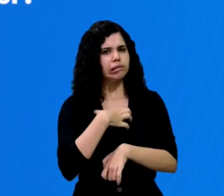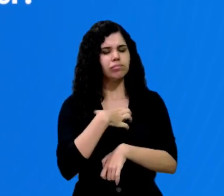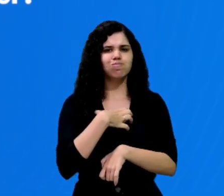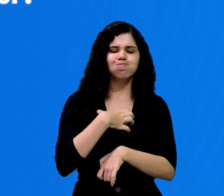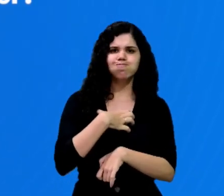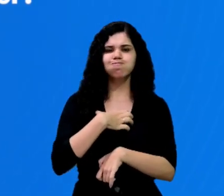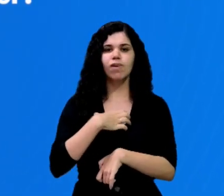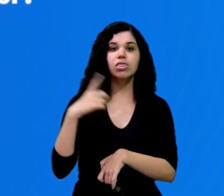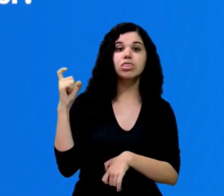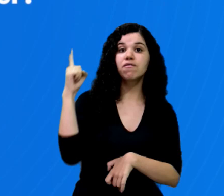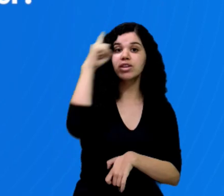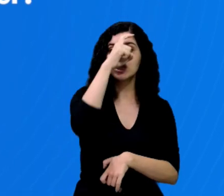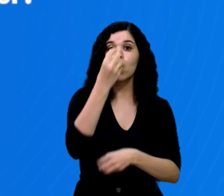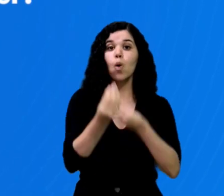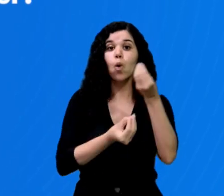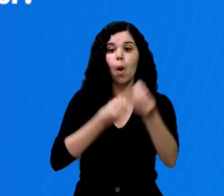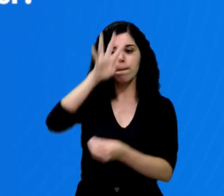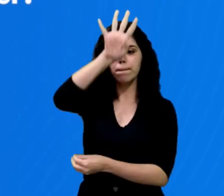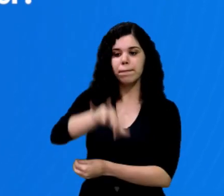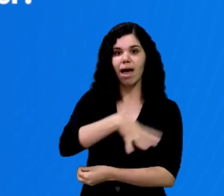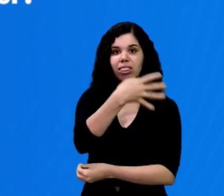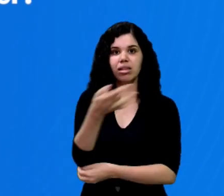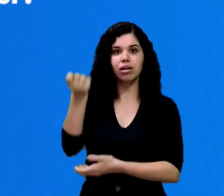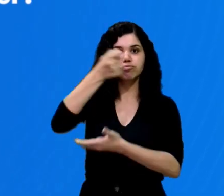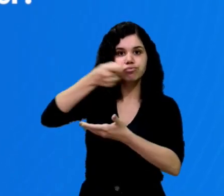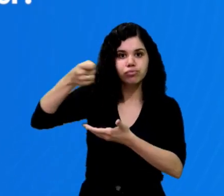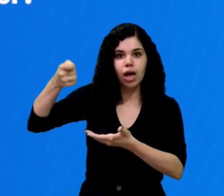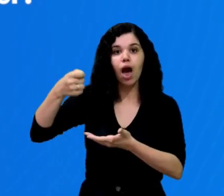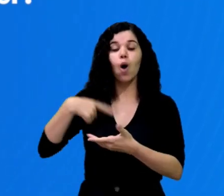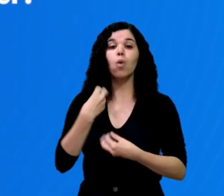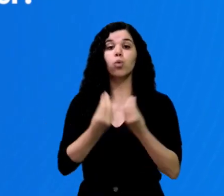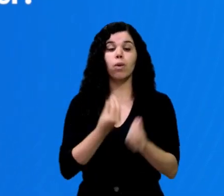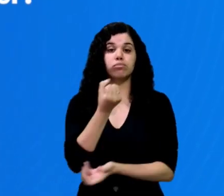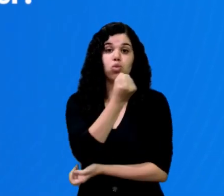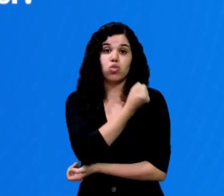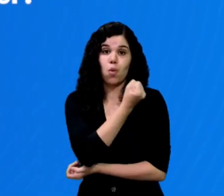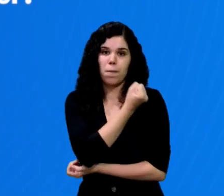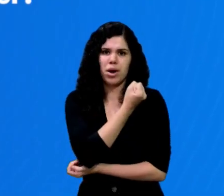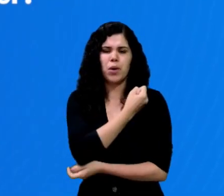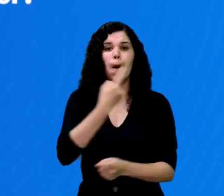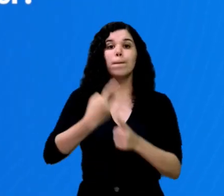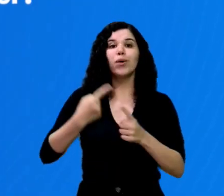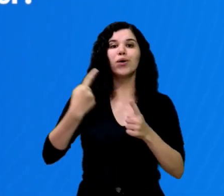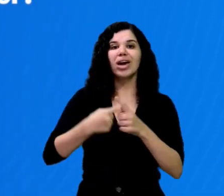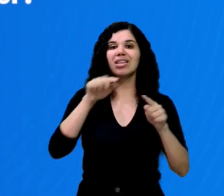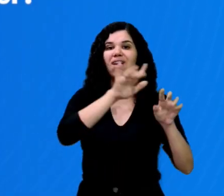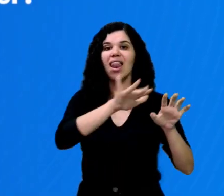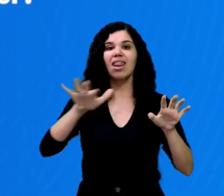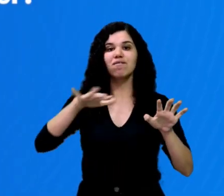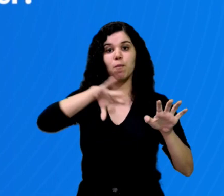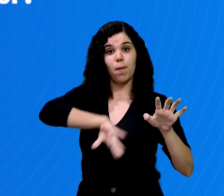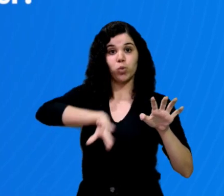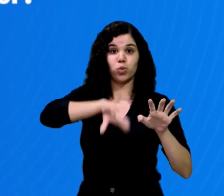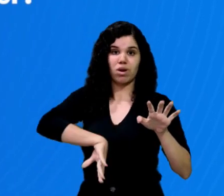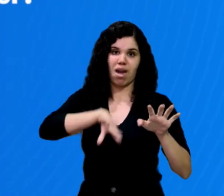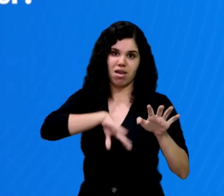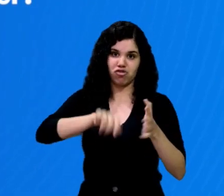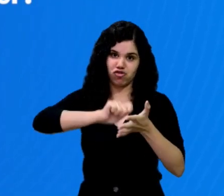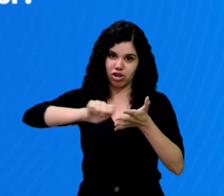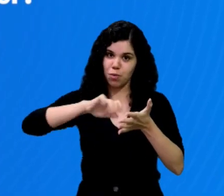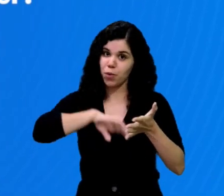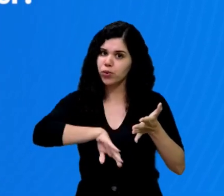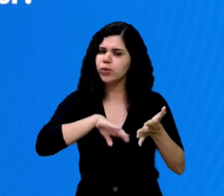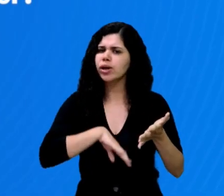para registrar na planilha a representação numérica porque veio escrito em língua materna.